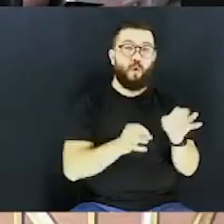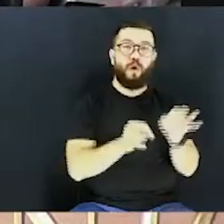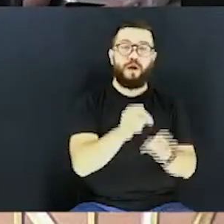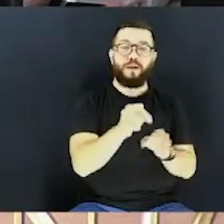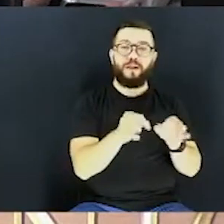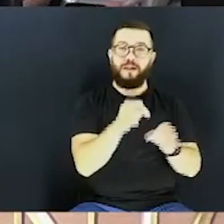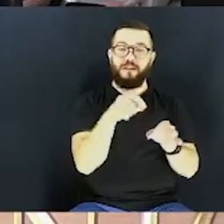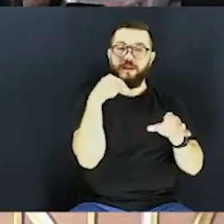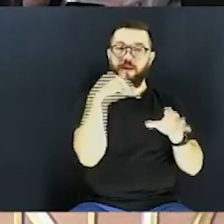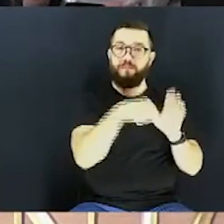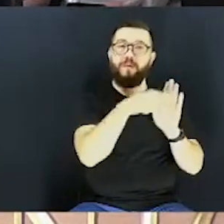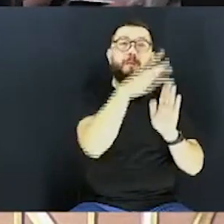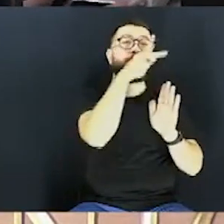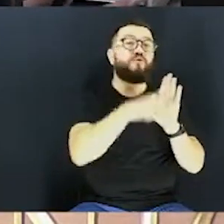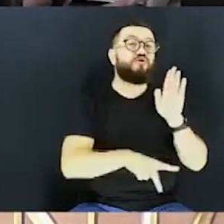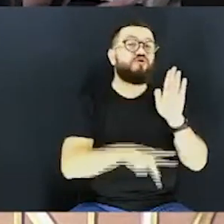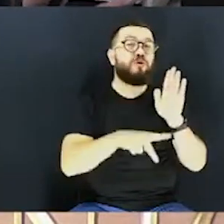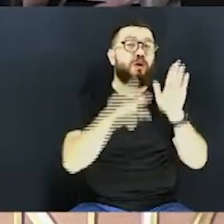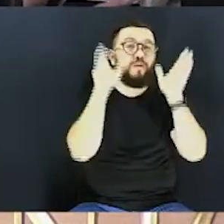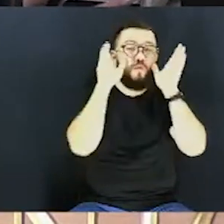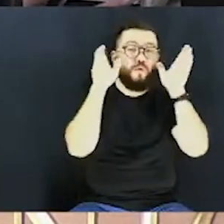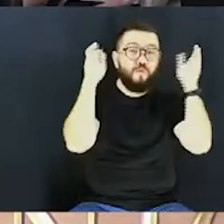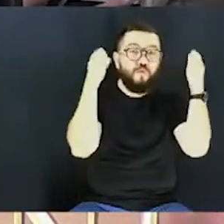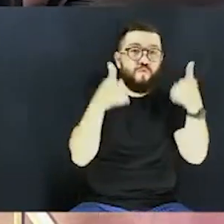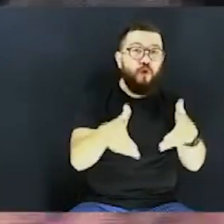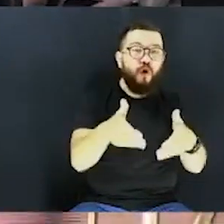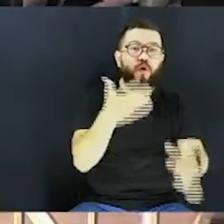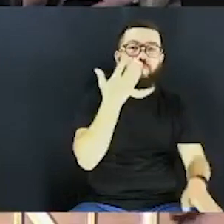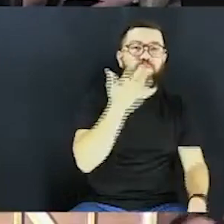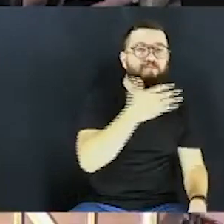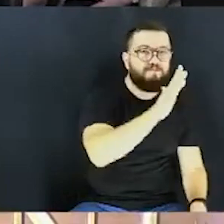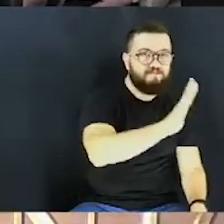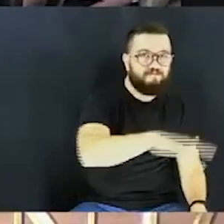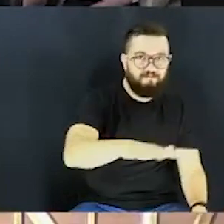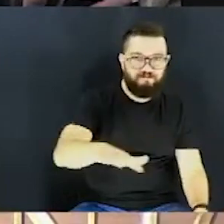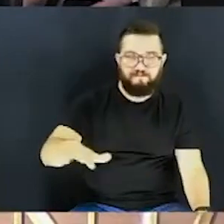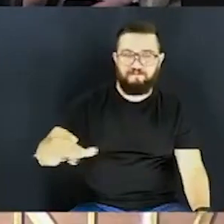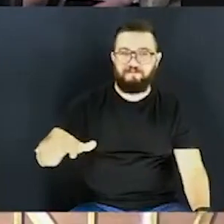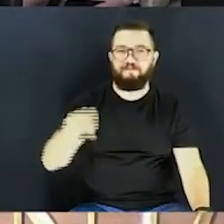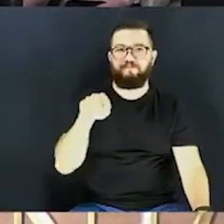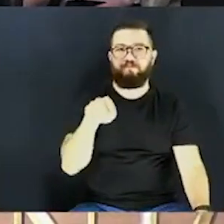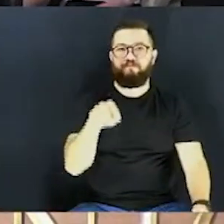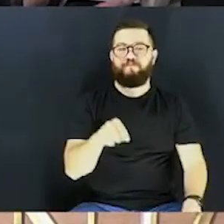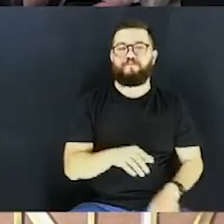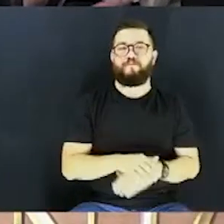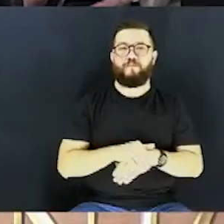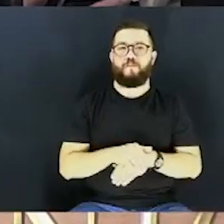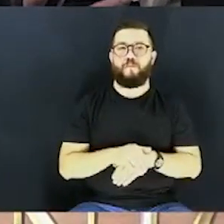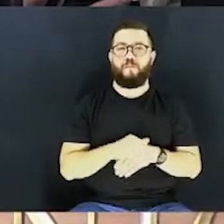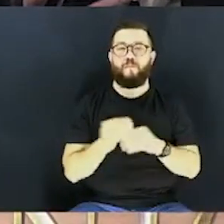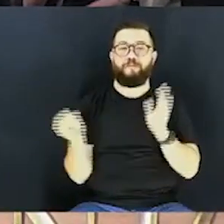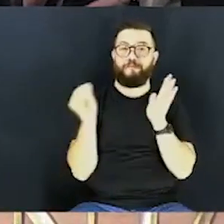de Curitiba e da Outras Providências. Publicada a apresentação no Diário da Câmara